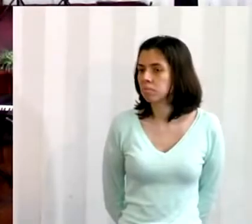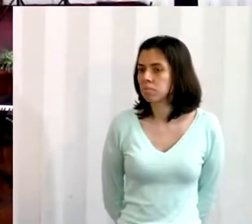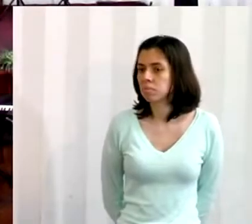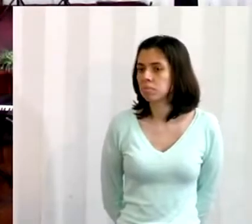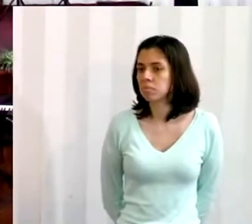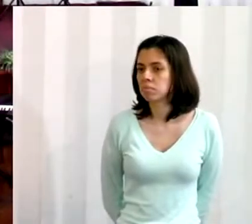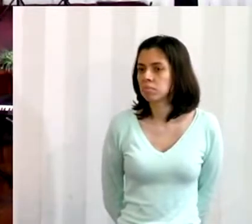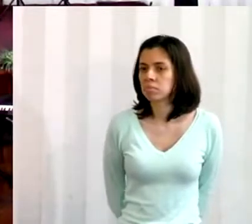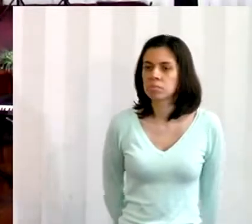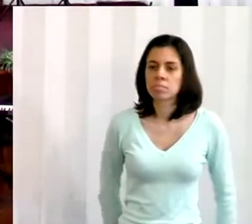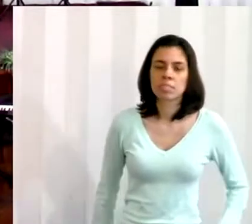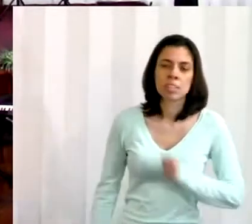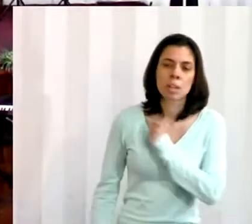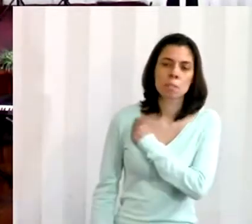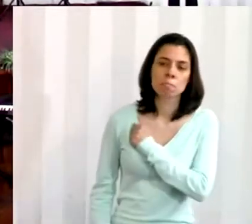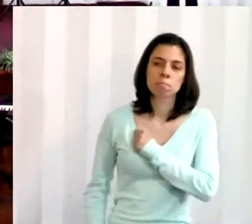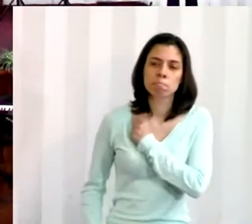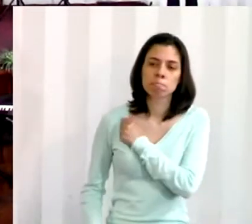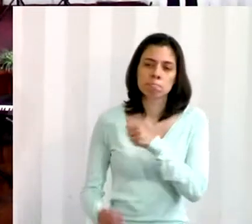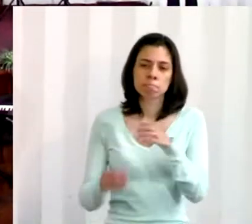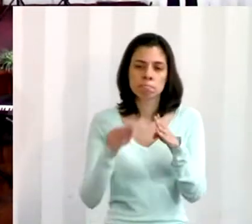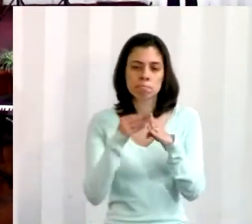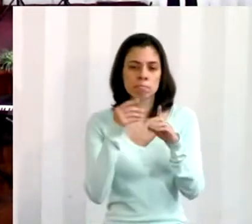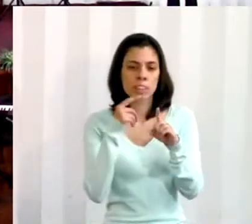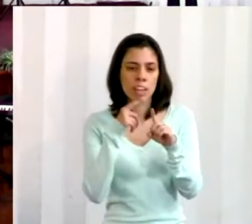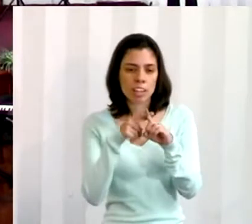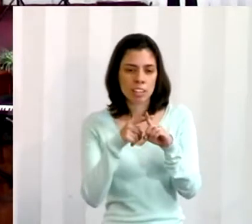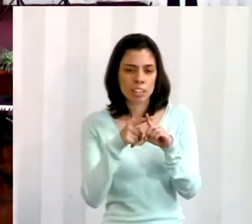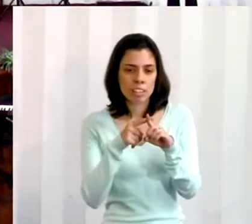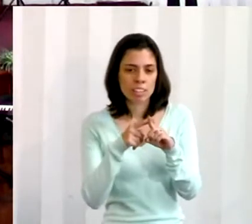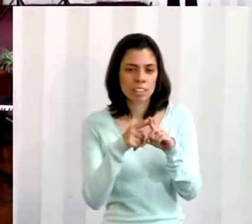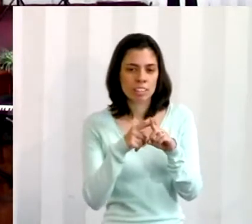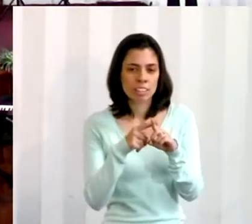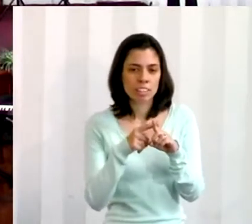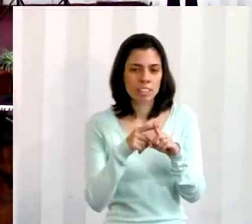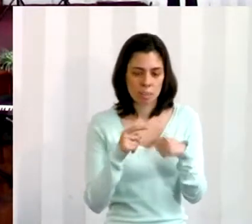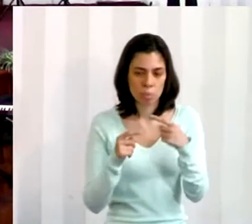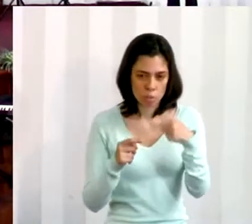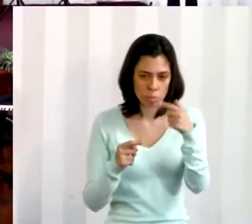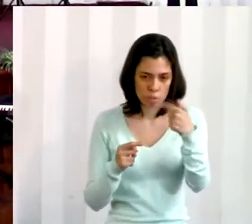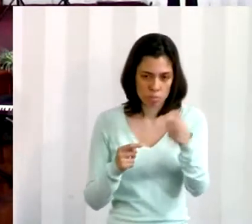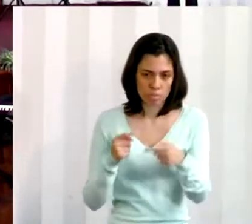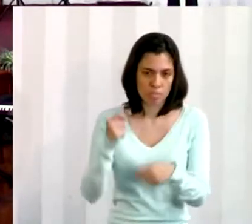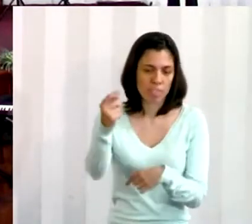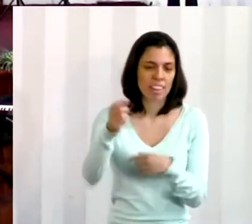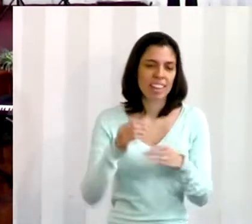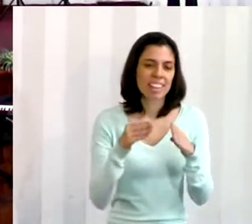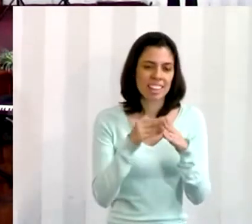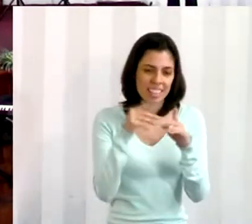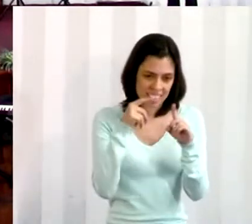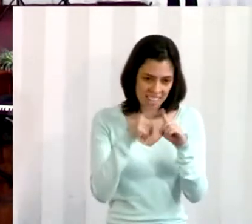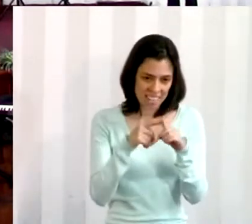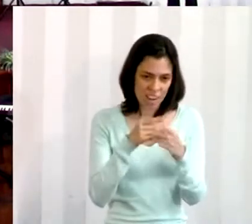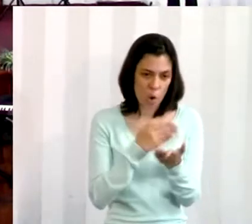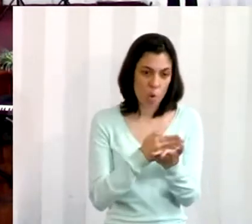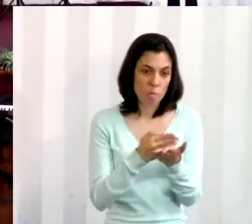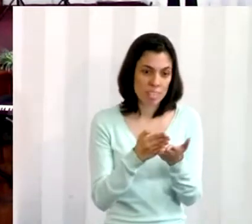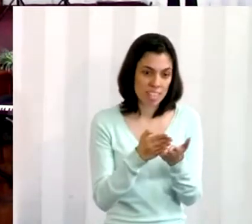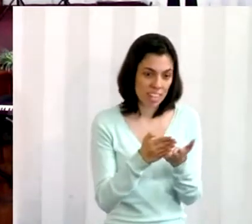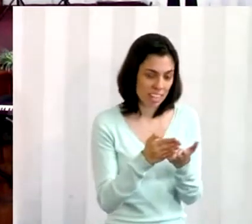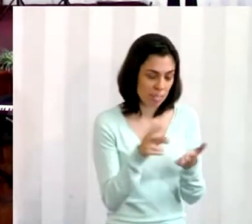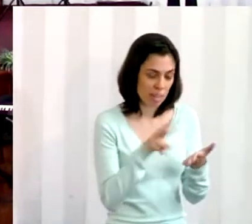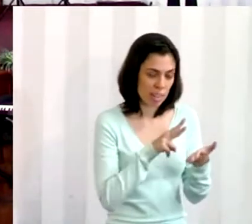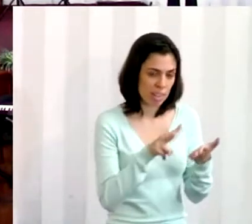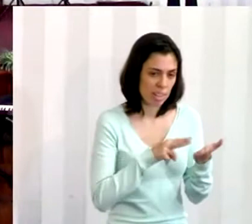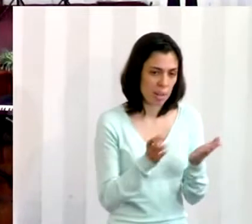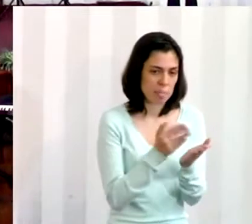Querida igreja, nós estudaremos a palavra de Deus nessa manhã, que é sempre